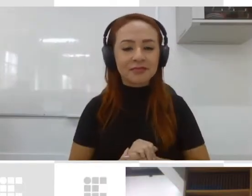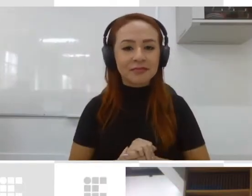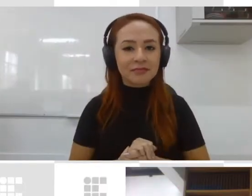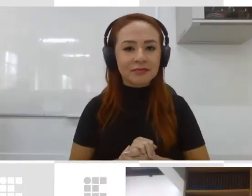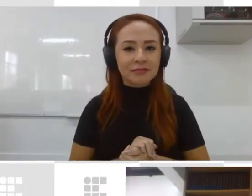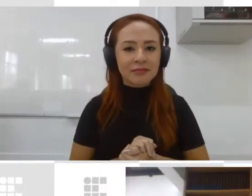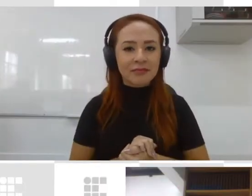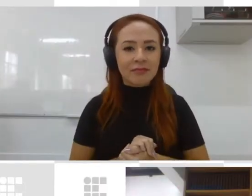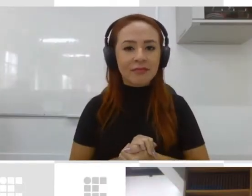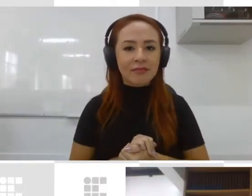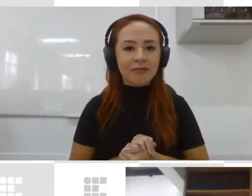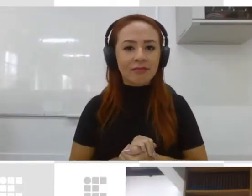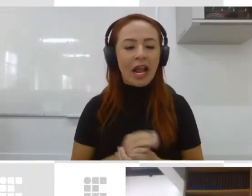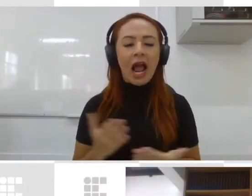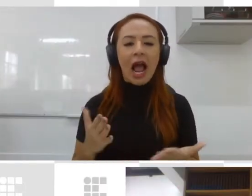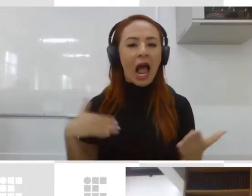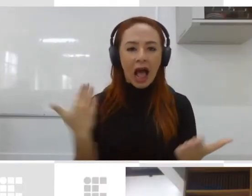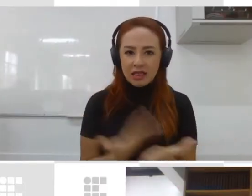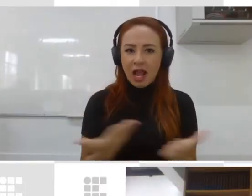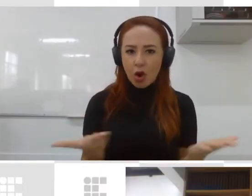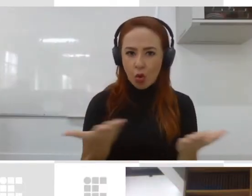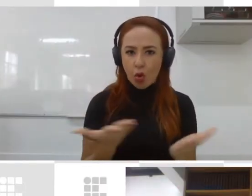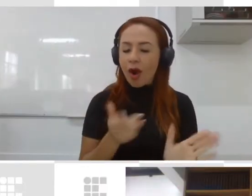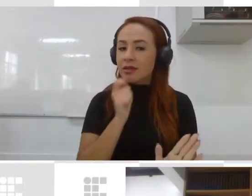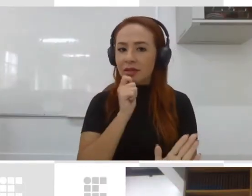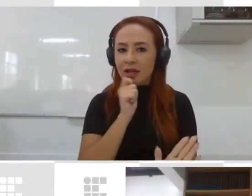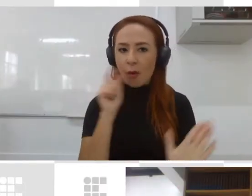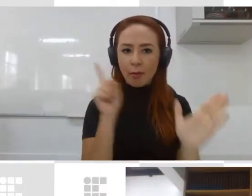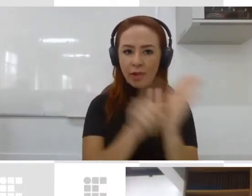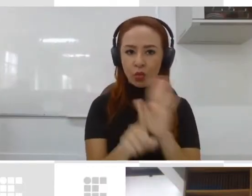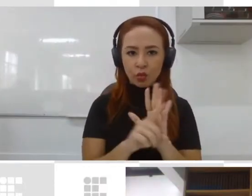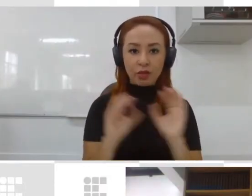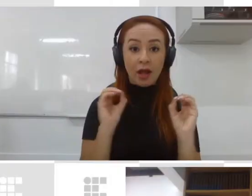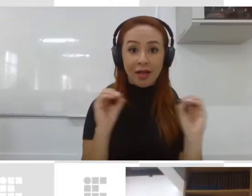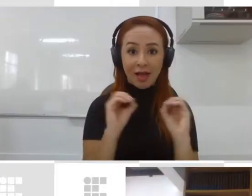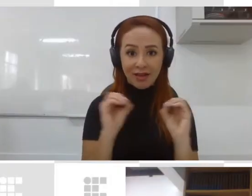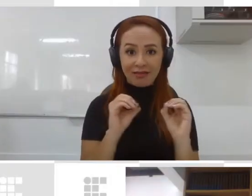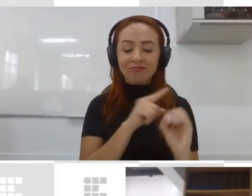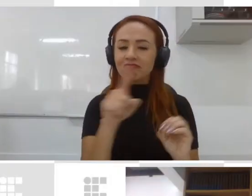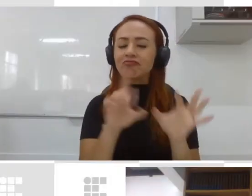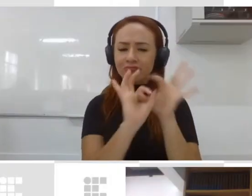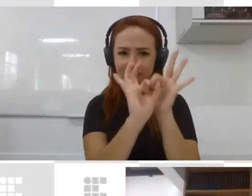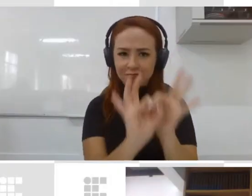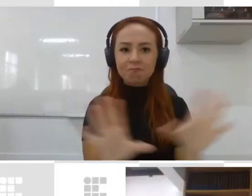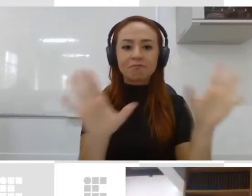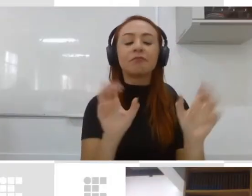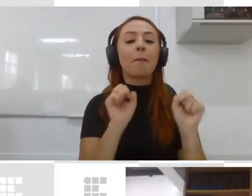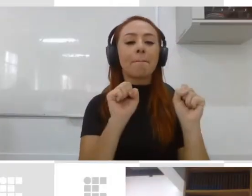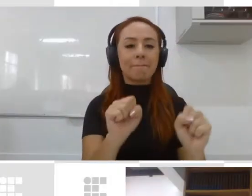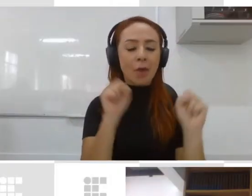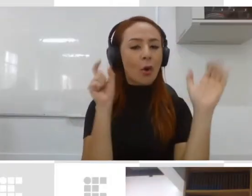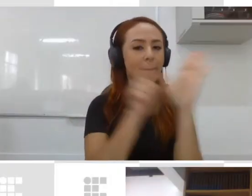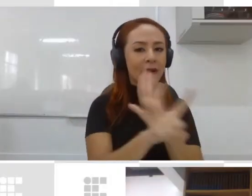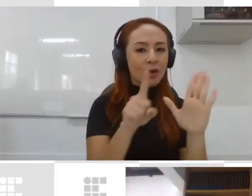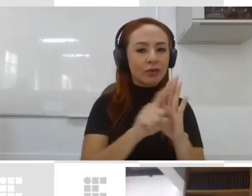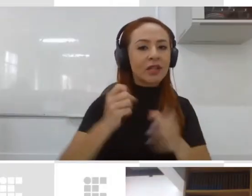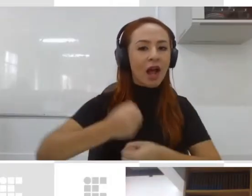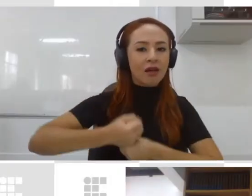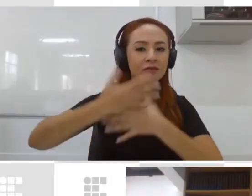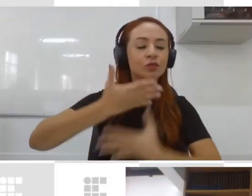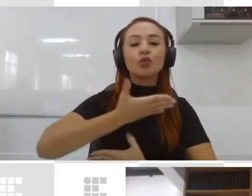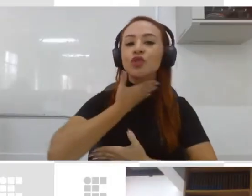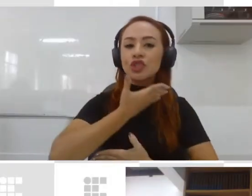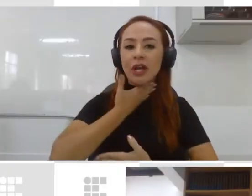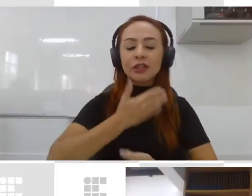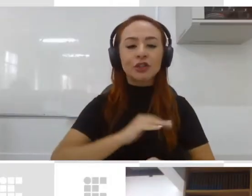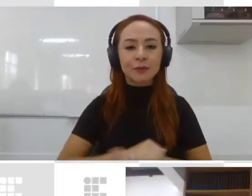por enquanto nós não temos nenhuma pergunta no chat, né? Enquanto os colegas aquecem ali para as perguntas, eu gostaria de